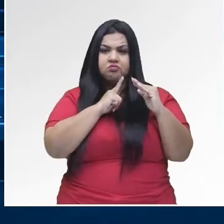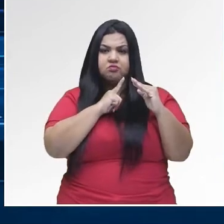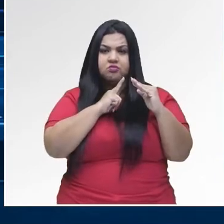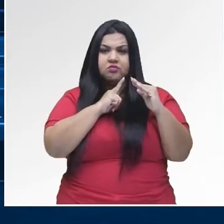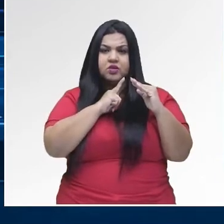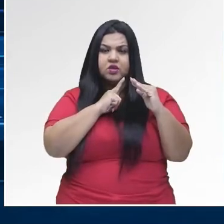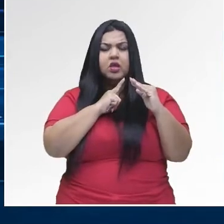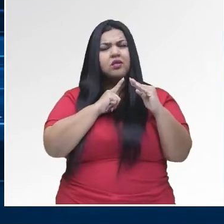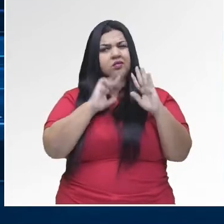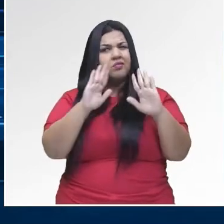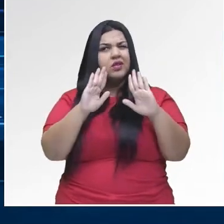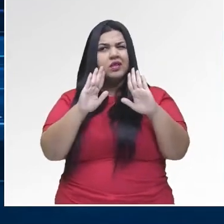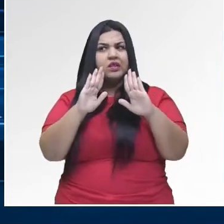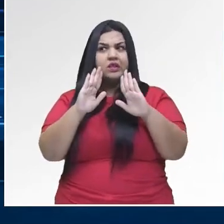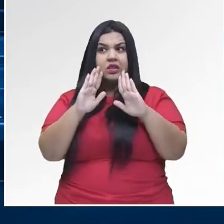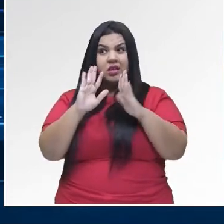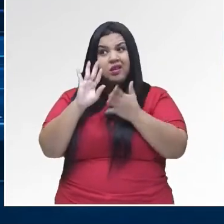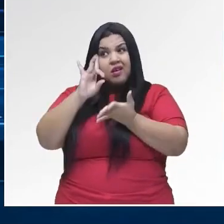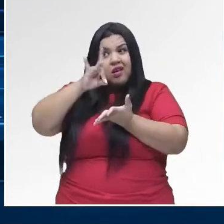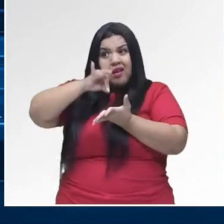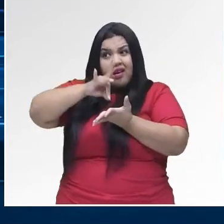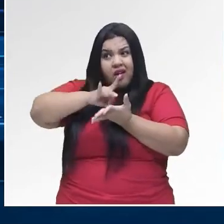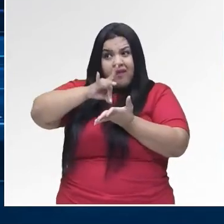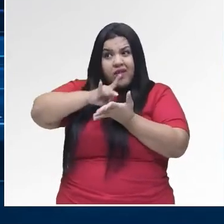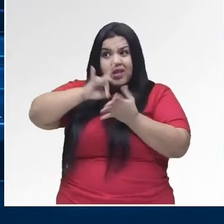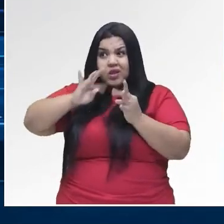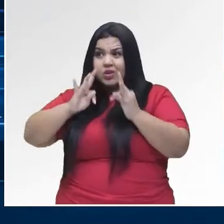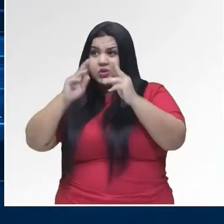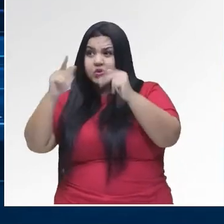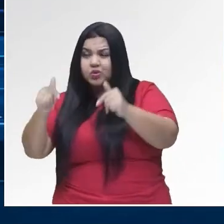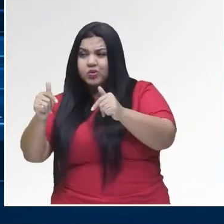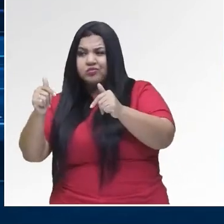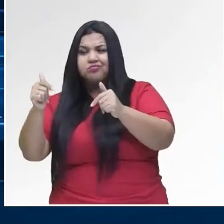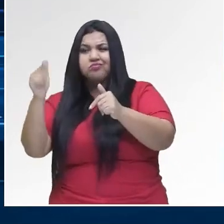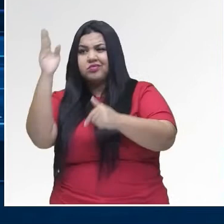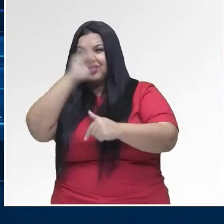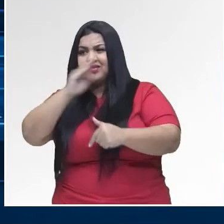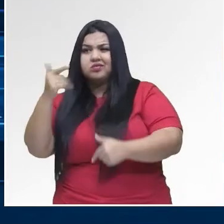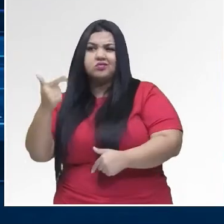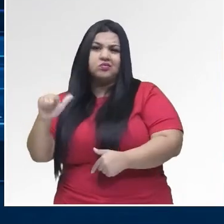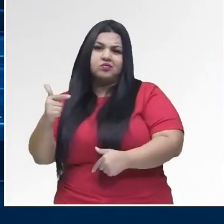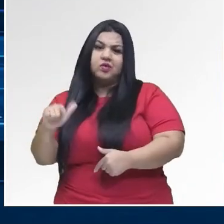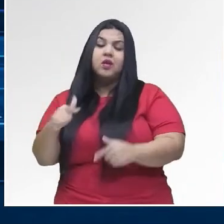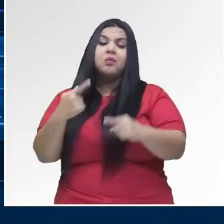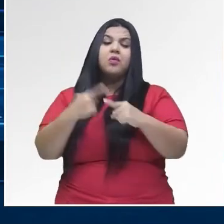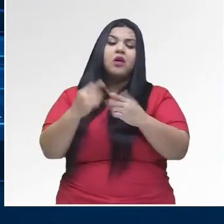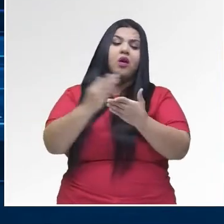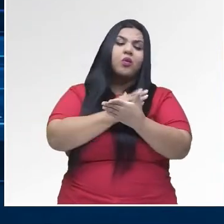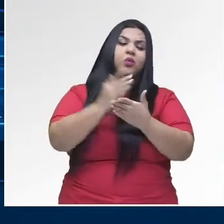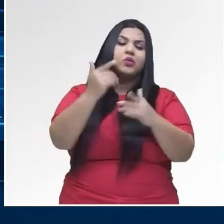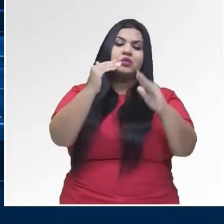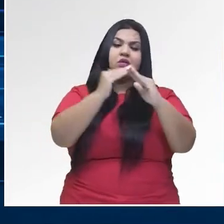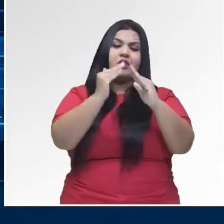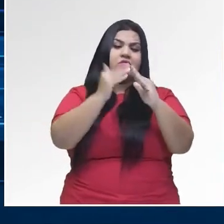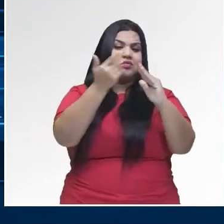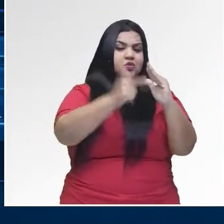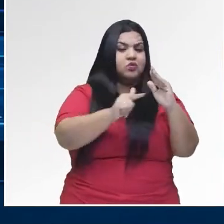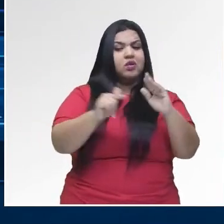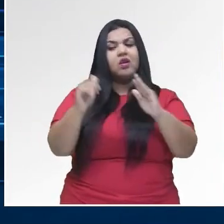É claro que essa não é a realidade brasileira. Tem muitas famílias que não têm lar e nem casa, né?